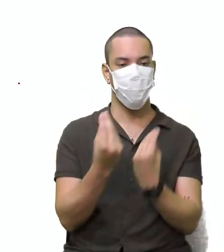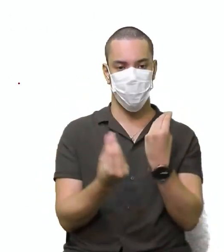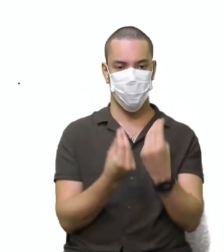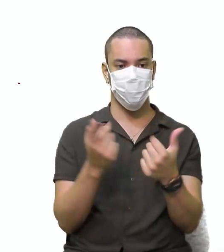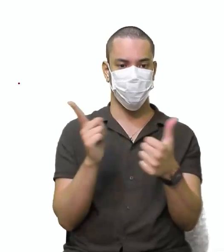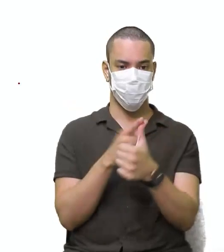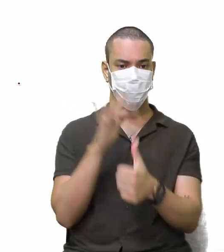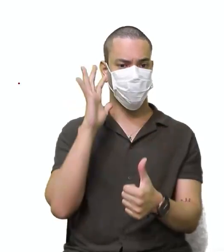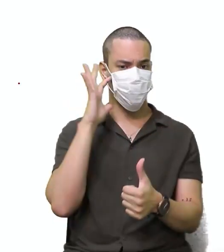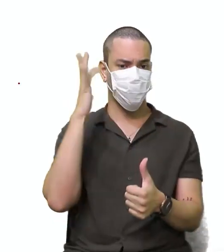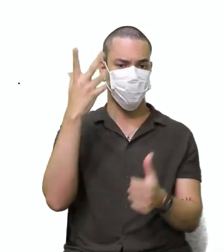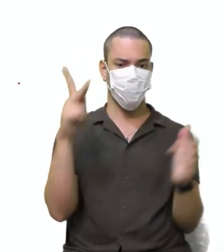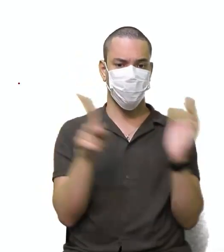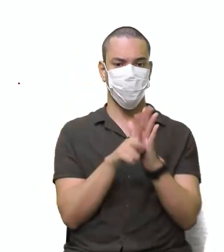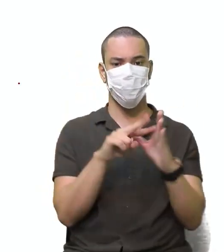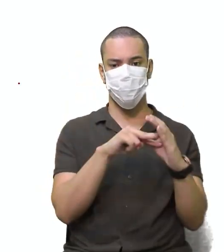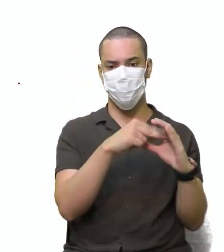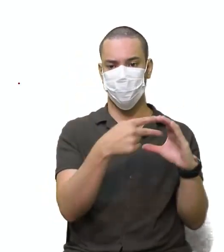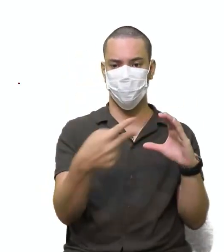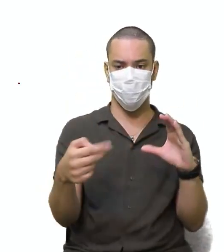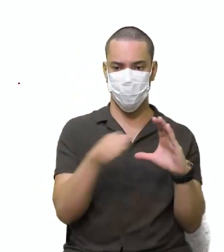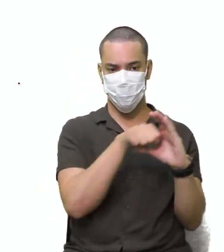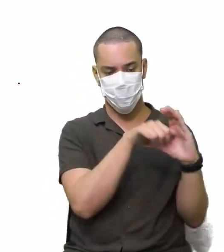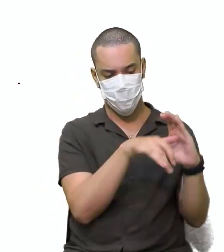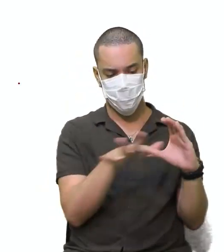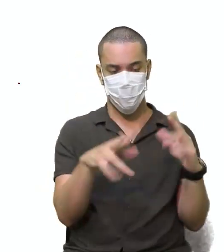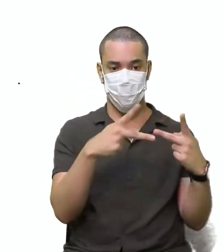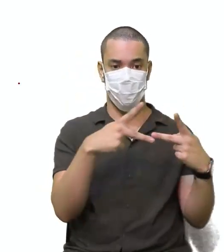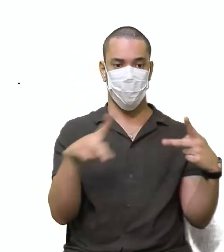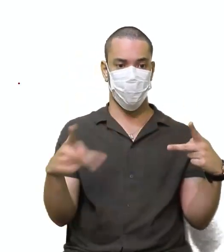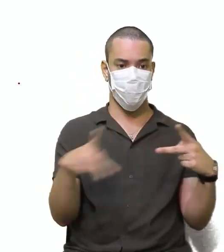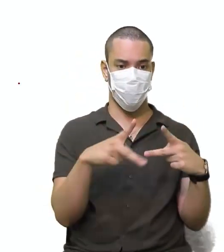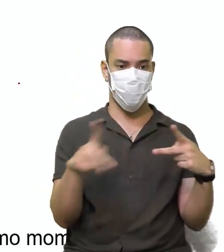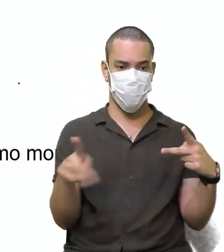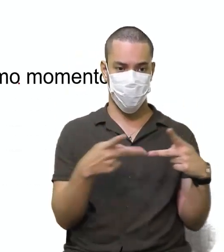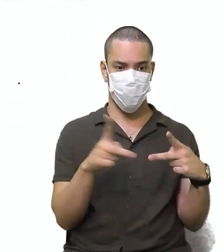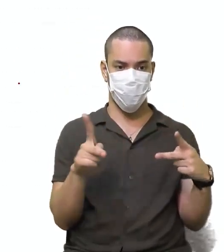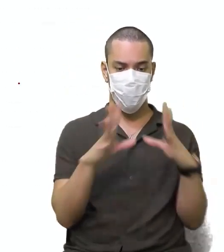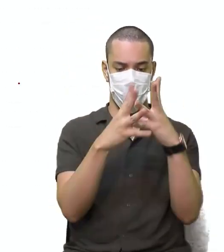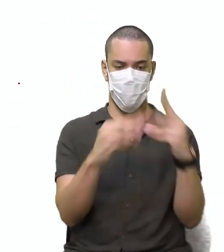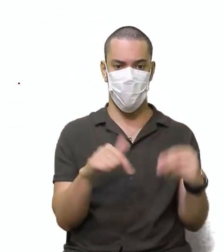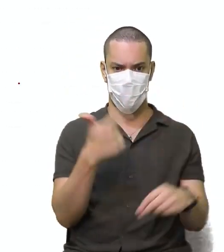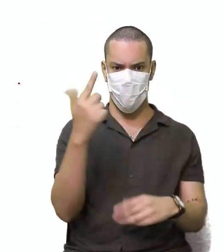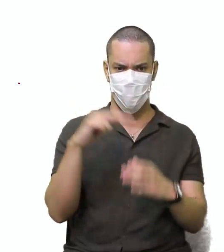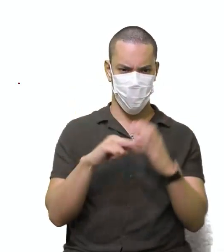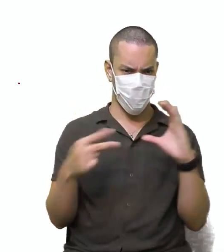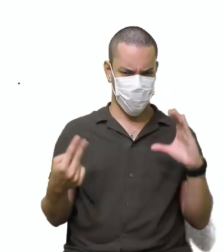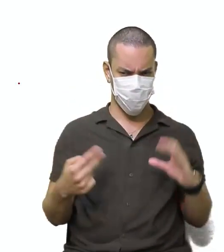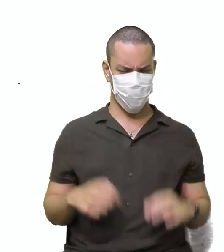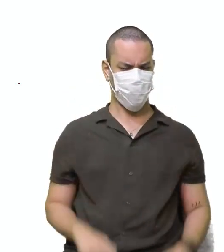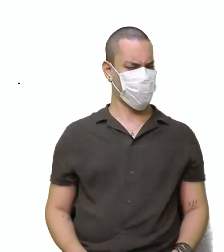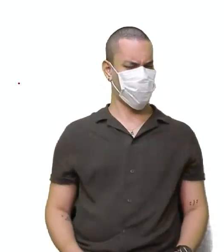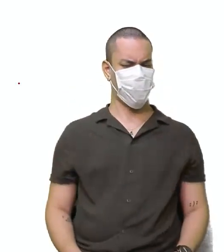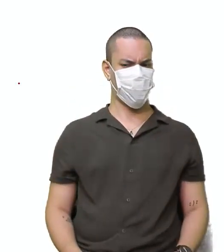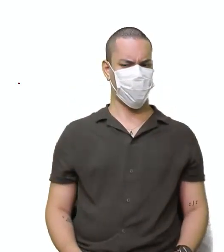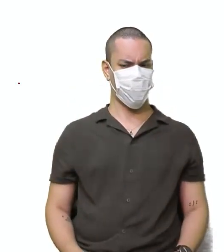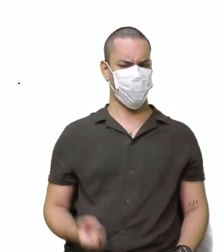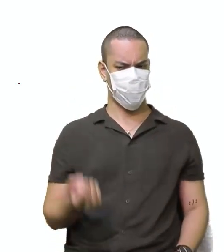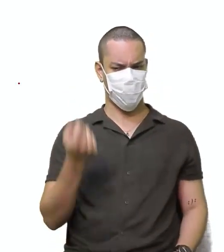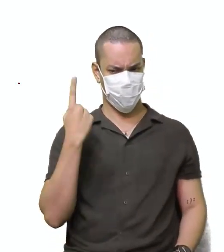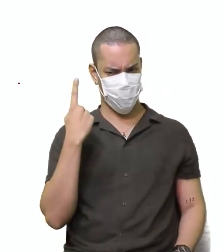fenômeno em que um gene desencadeia a produção de proteínas que destrói outro gene. Vixe, Maria. É violenta essa